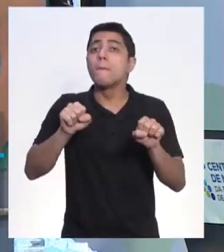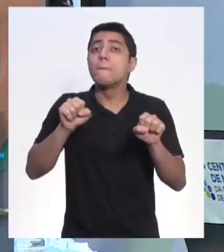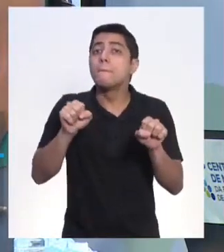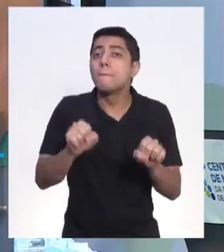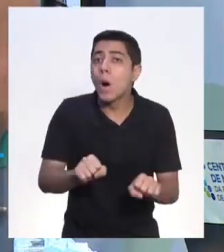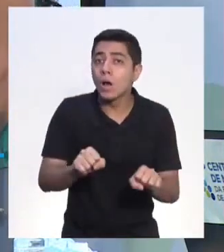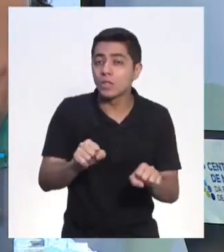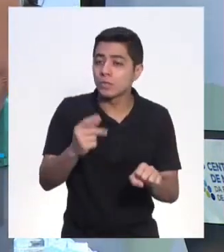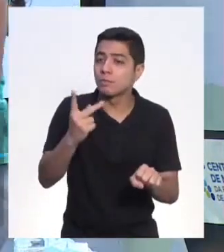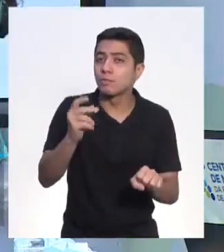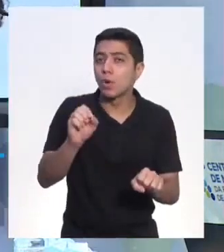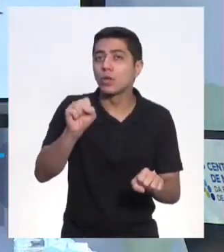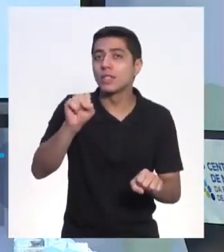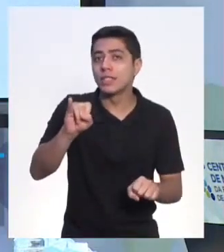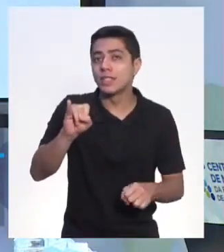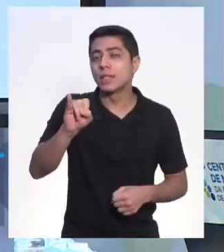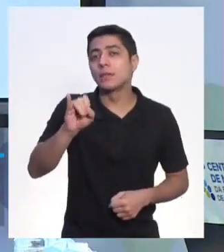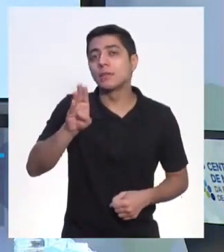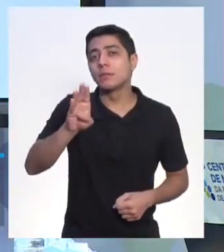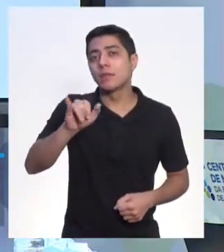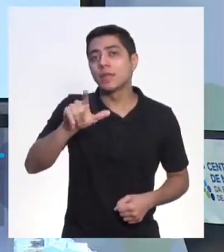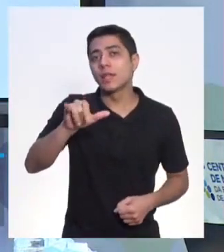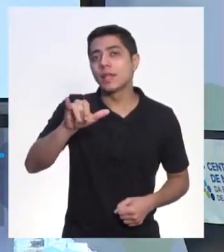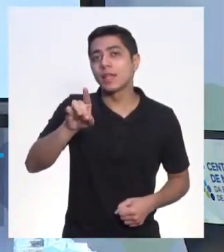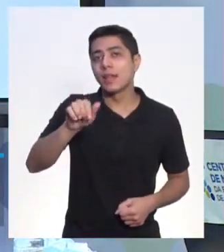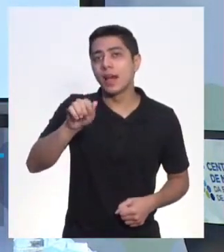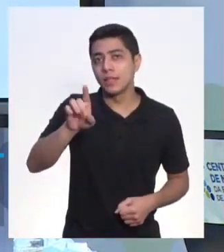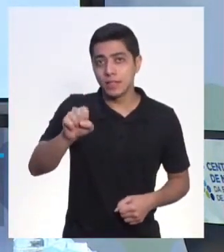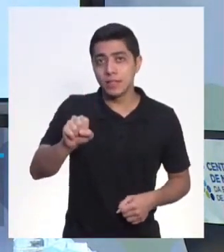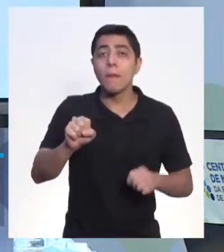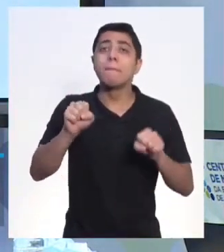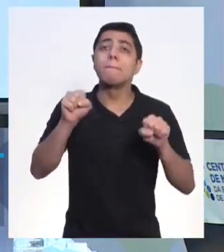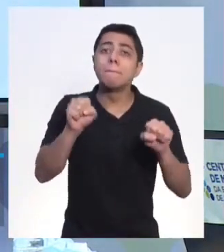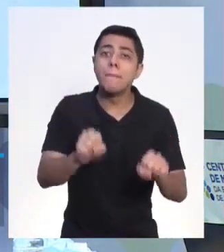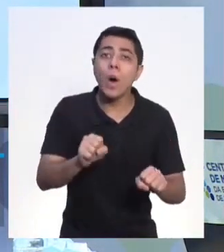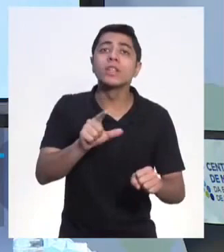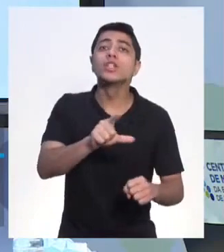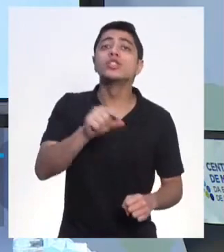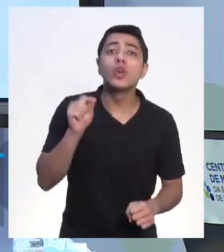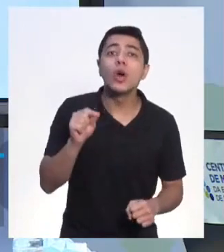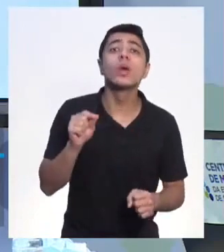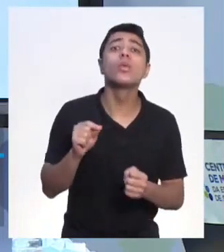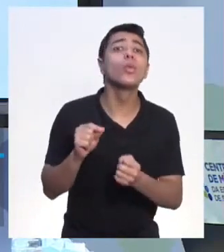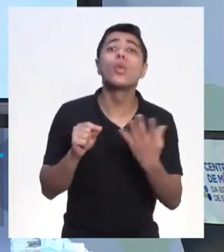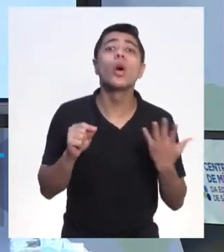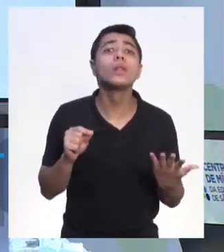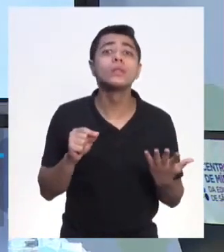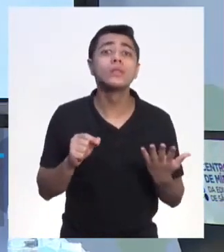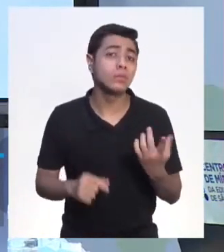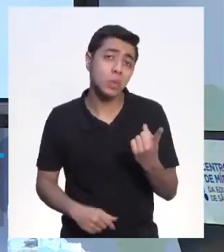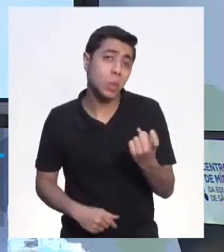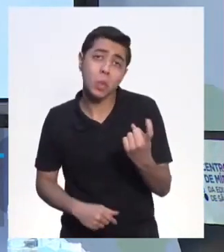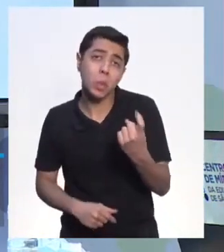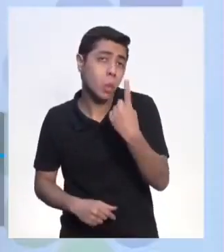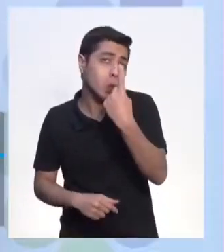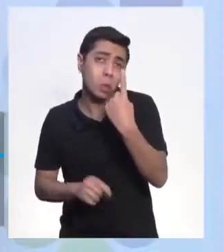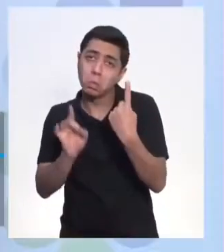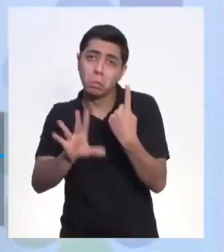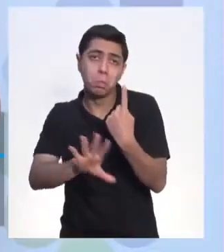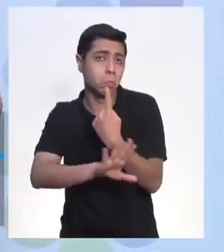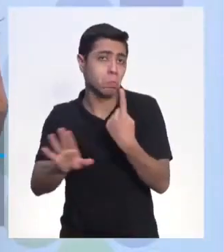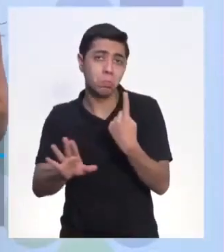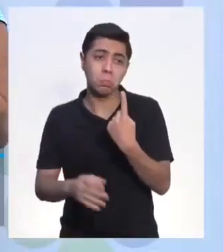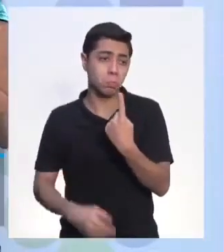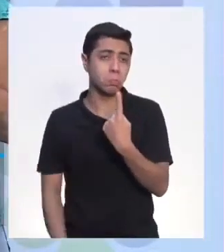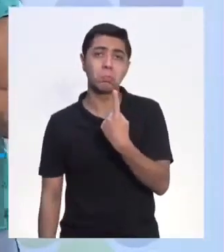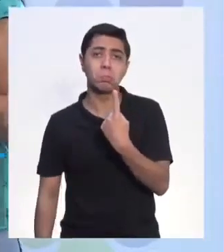Perfeito. Agora, imagina que eu tenha dois elementos, o 4 e o 7. Bom, se eu quero formar filas